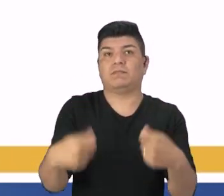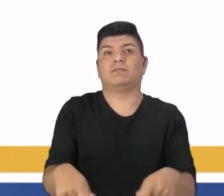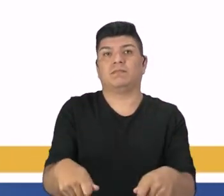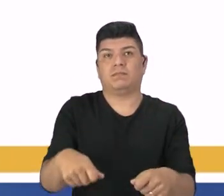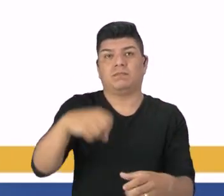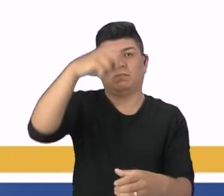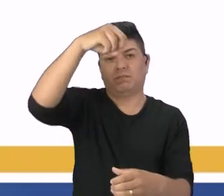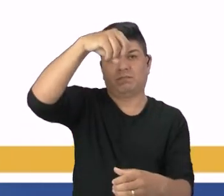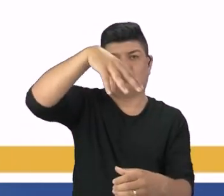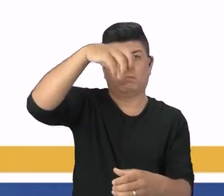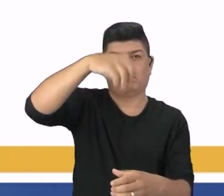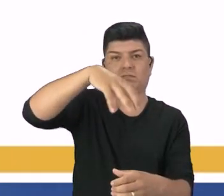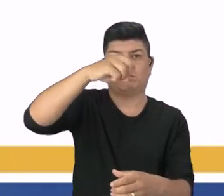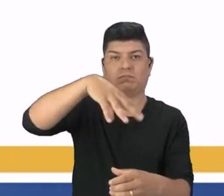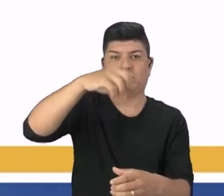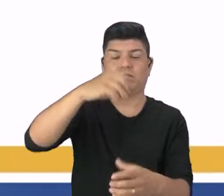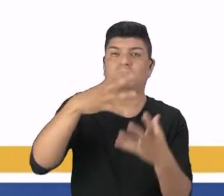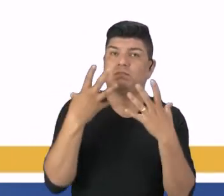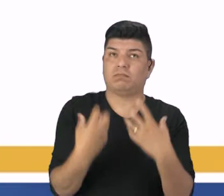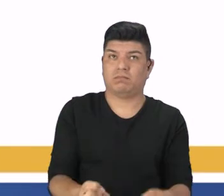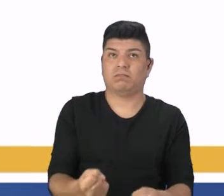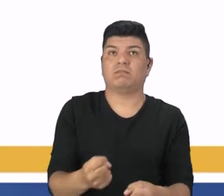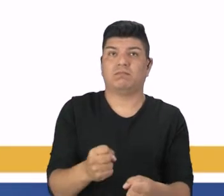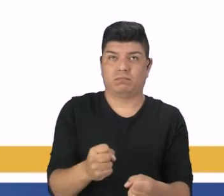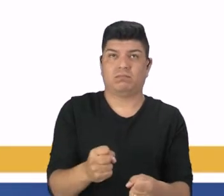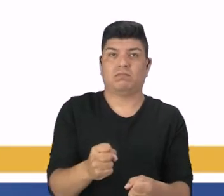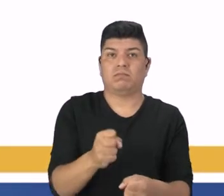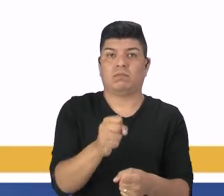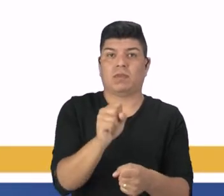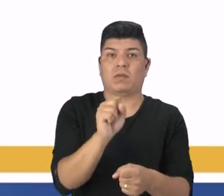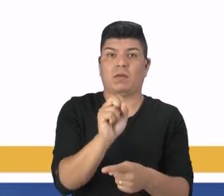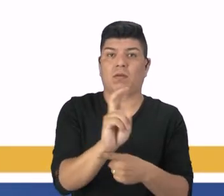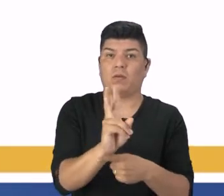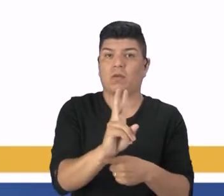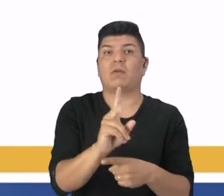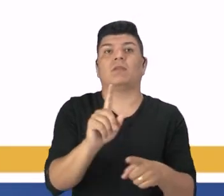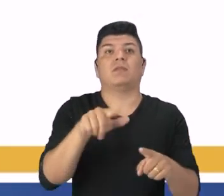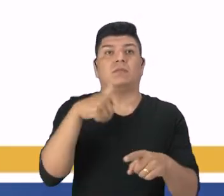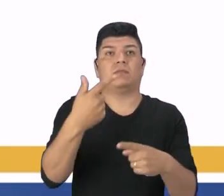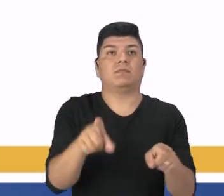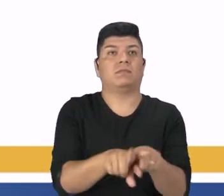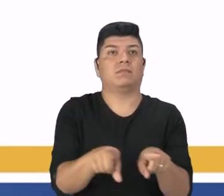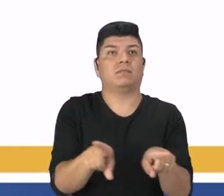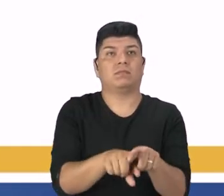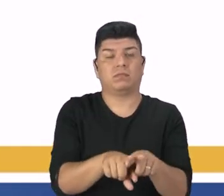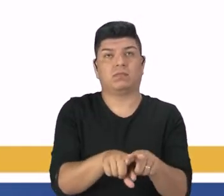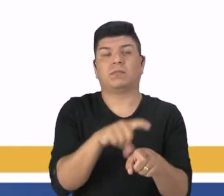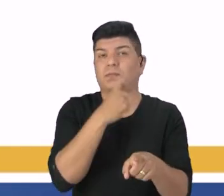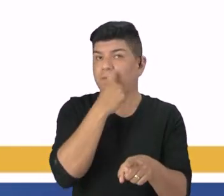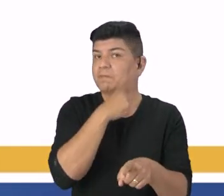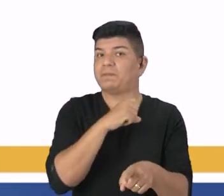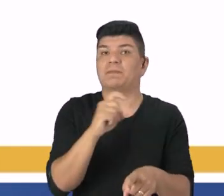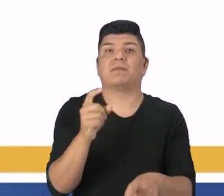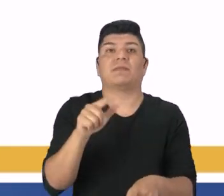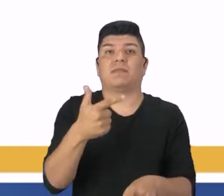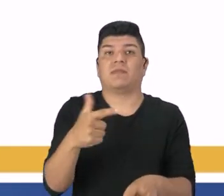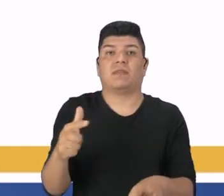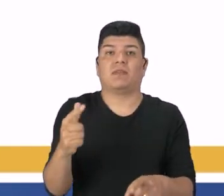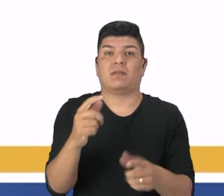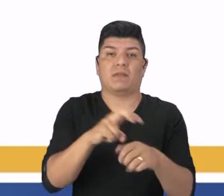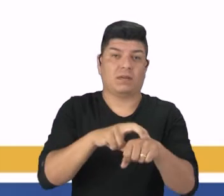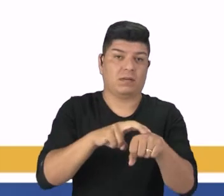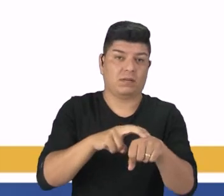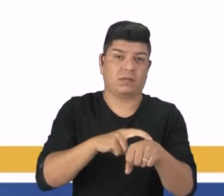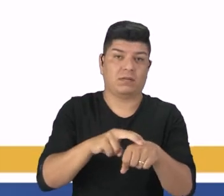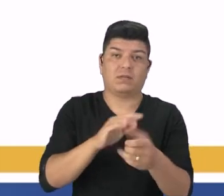precisam de receber uma dosagem de veneno, enquanto que outras áreas que não têm área verde, ela não